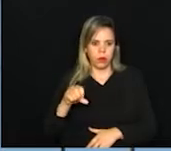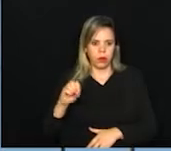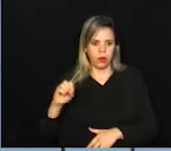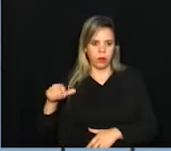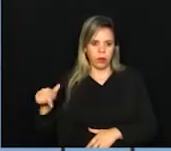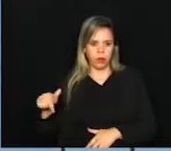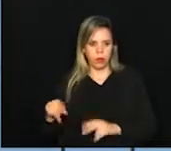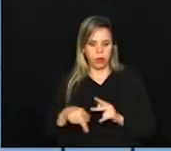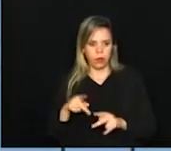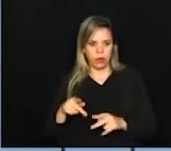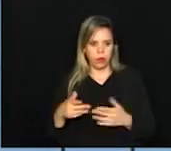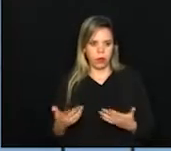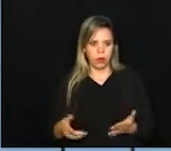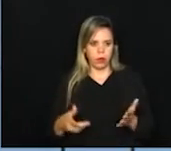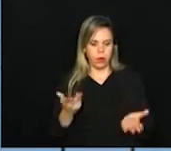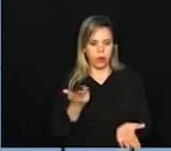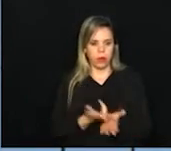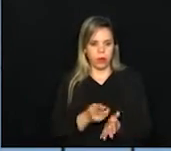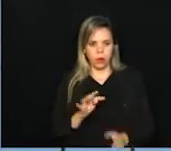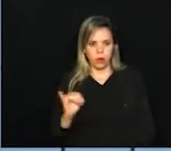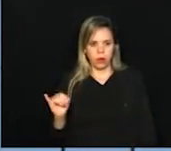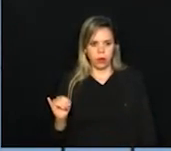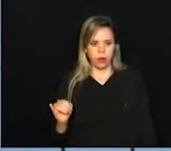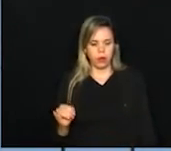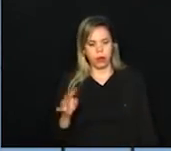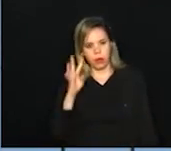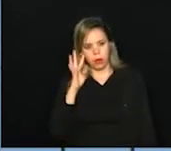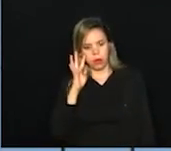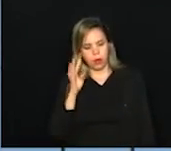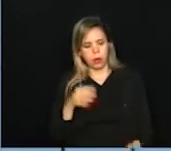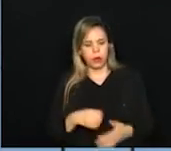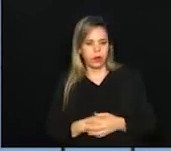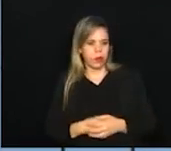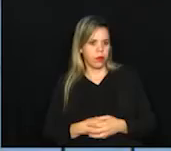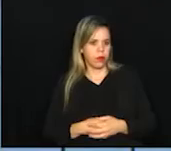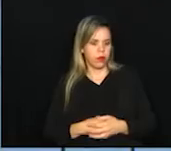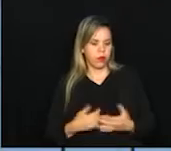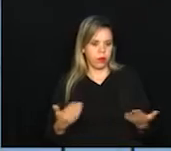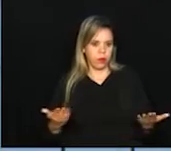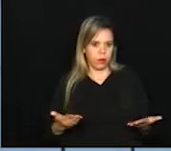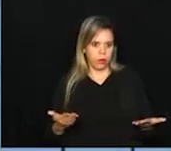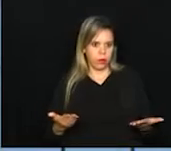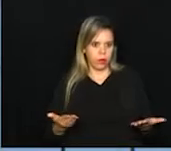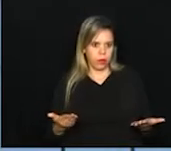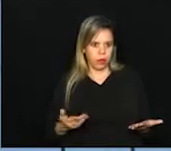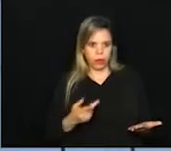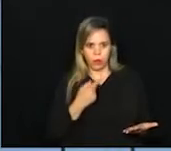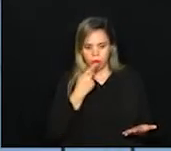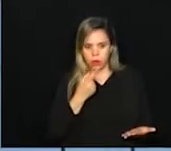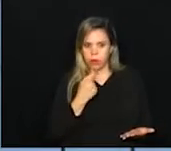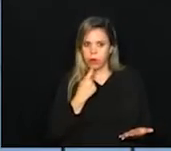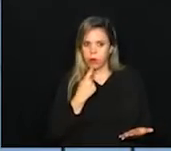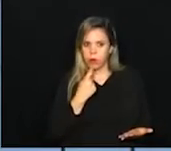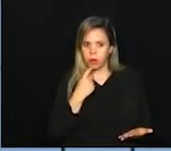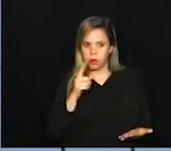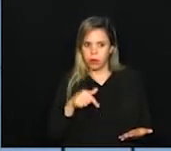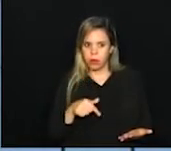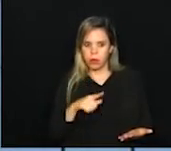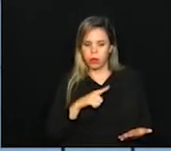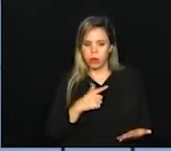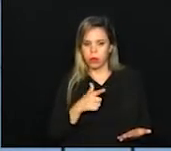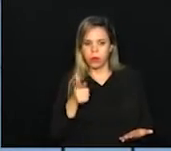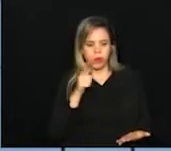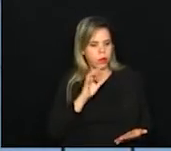5.907 pacientes em leitos de UTI nesta quarta-feira. E agora, quando a gente fala em Campinas, a gente ainda